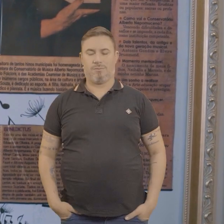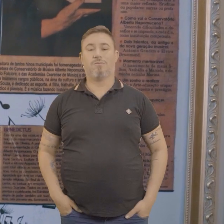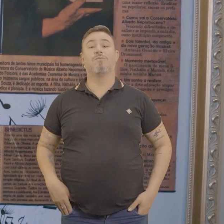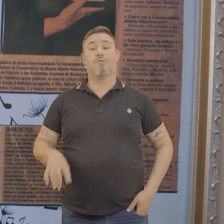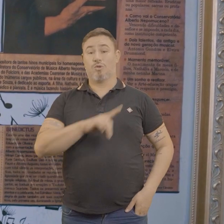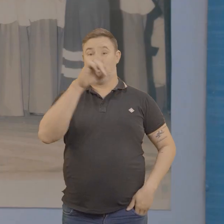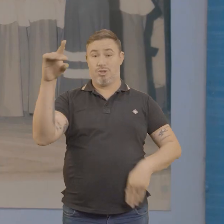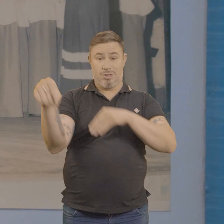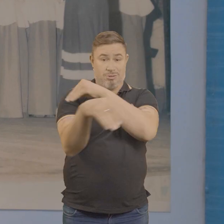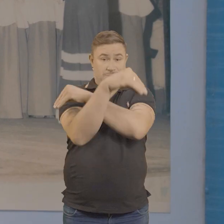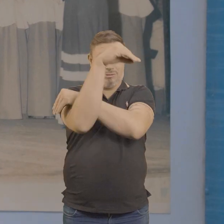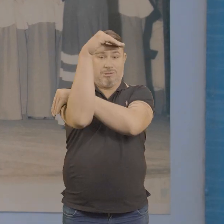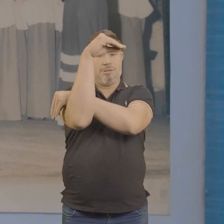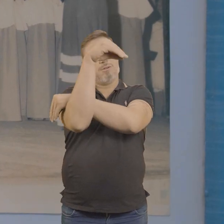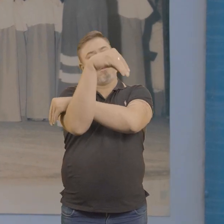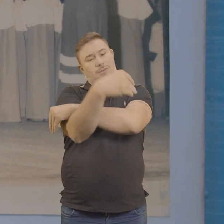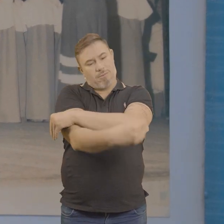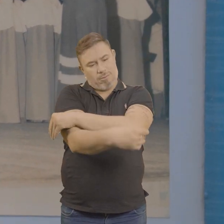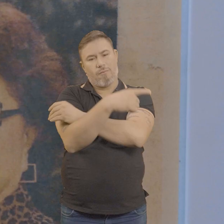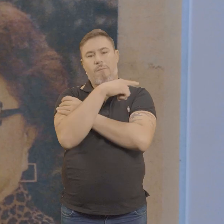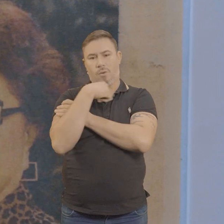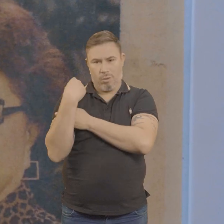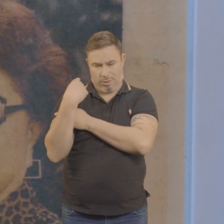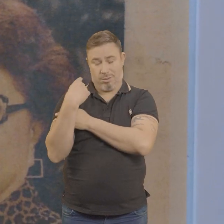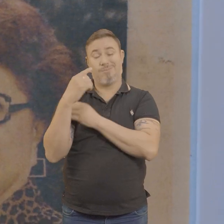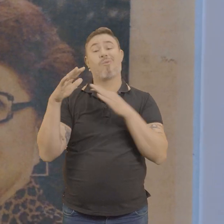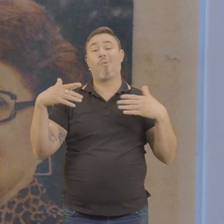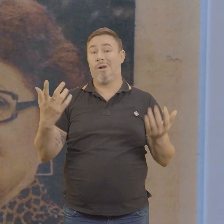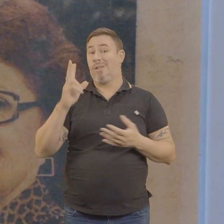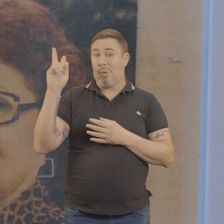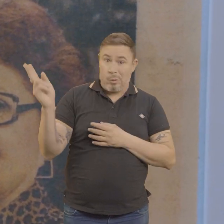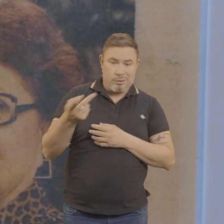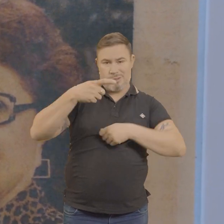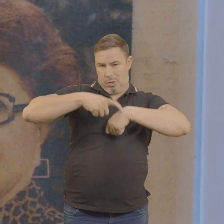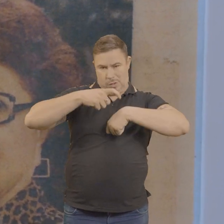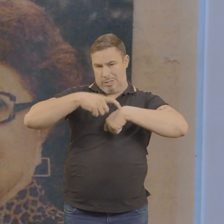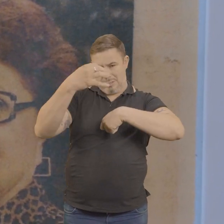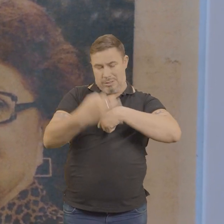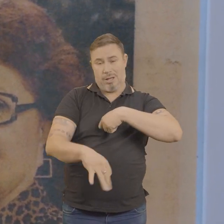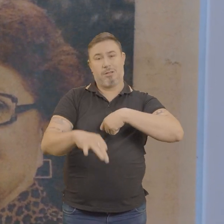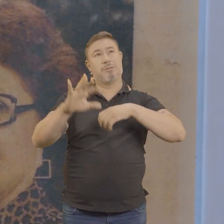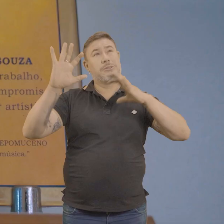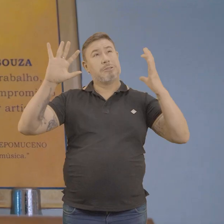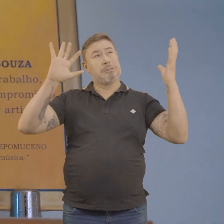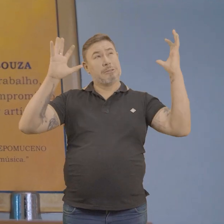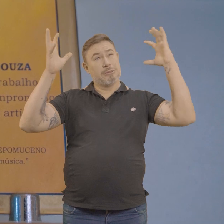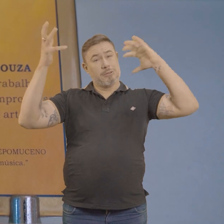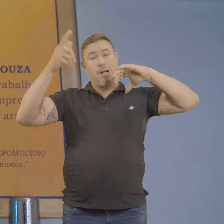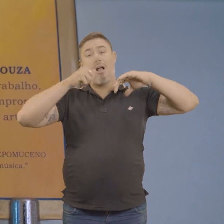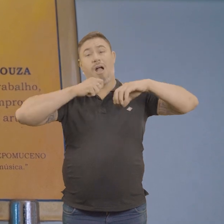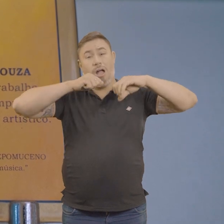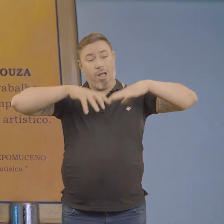Um dia um cisne morrerá, por certo. Quando chegar esse momento incerto, no lago talvez a água